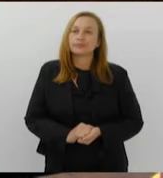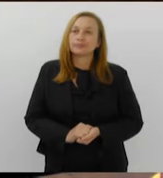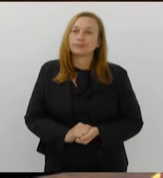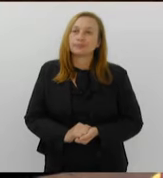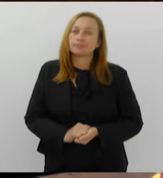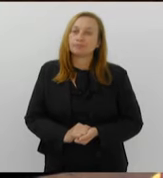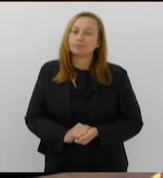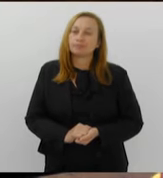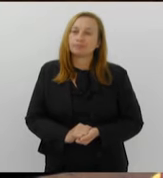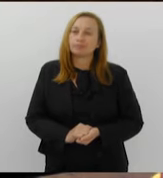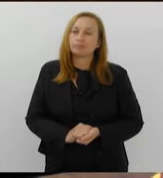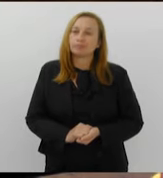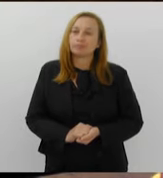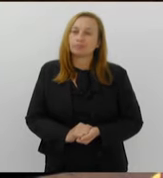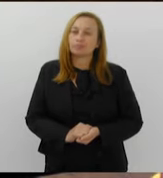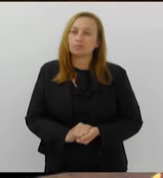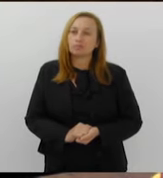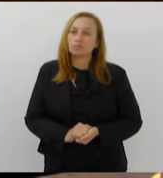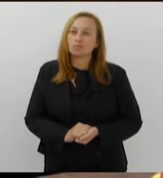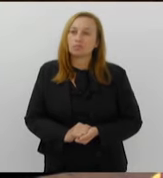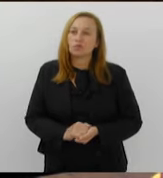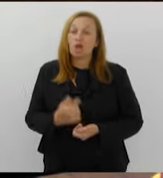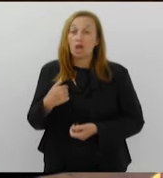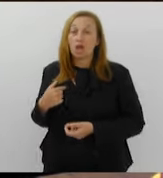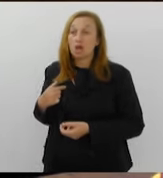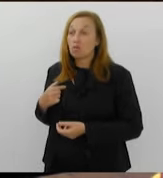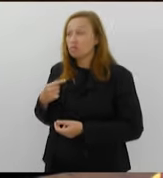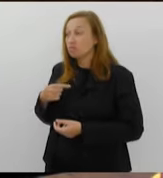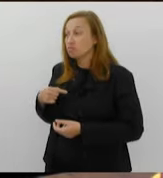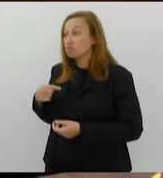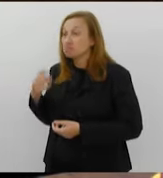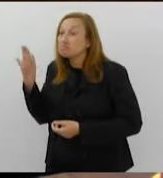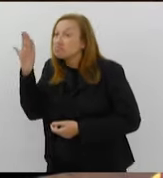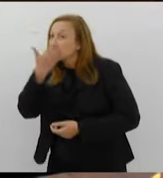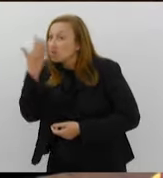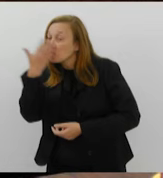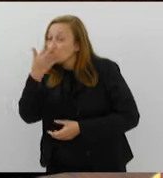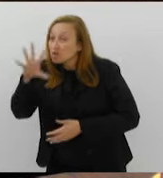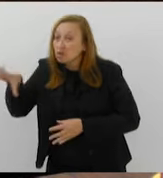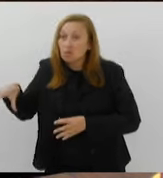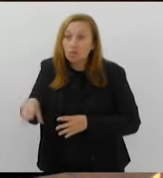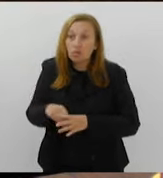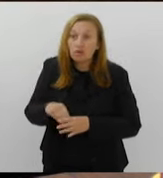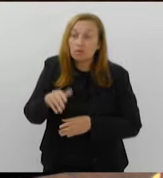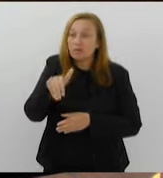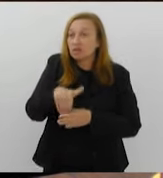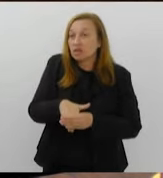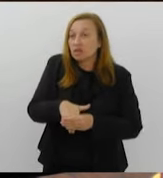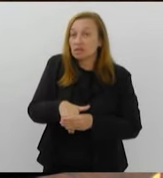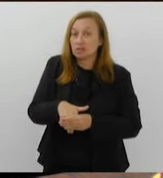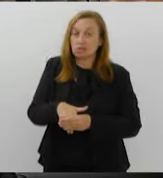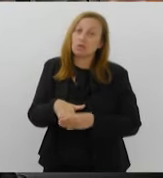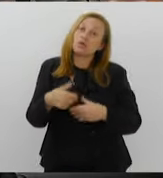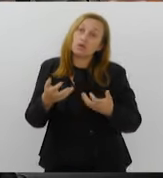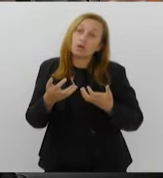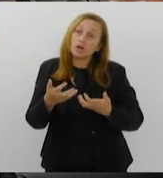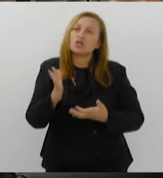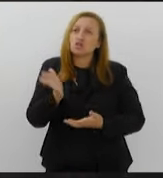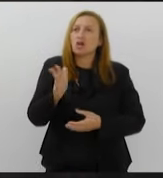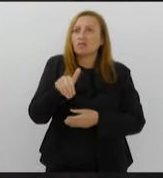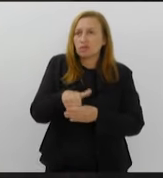E desci e sentei, não vi colocar em votação. Votou,